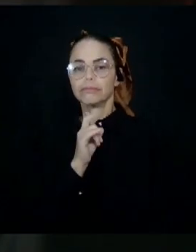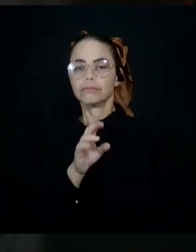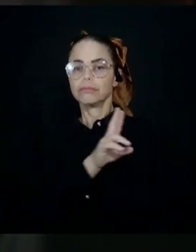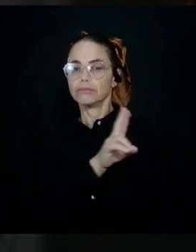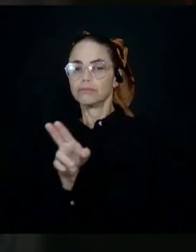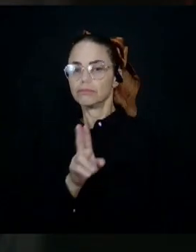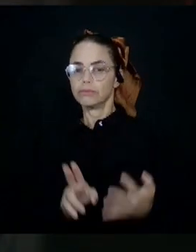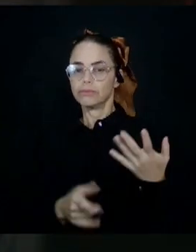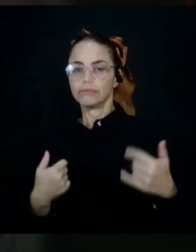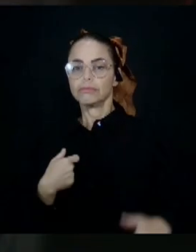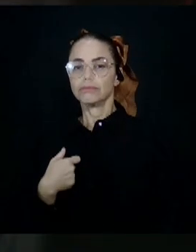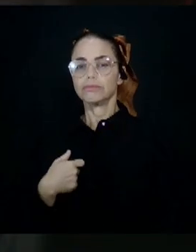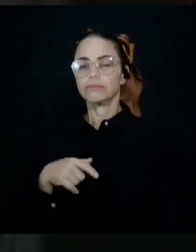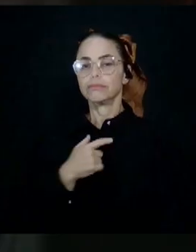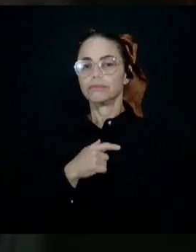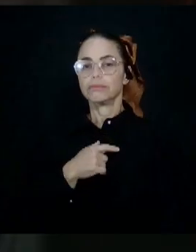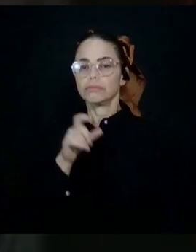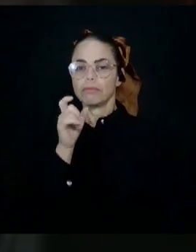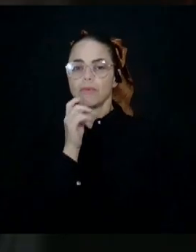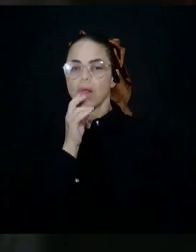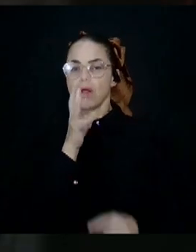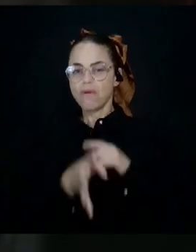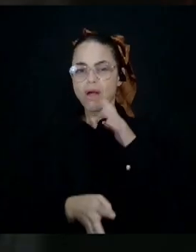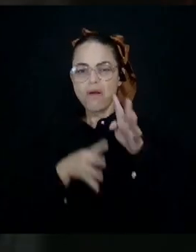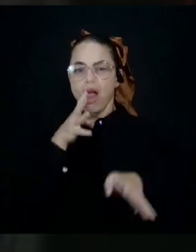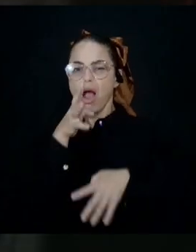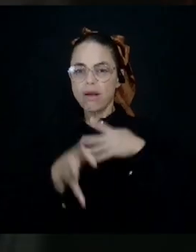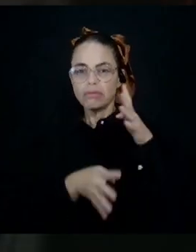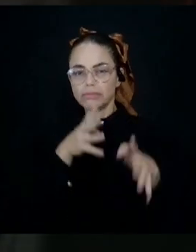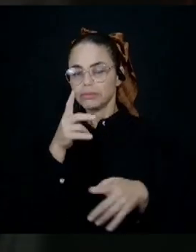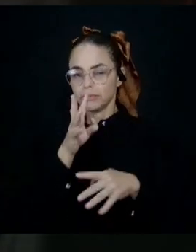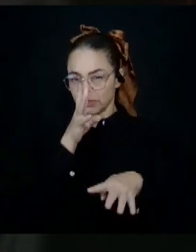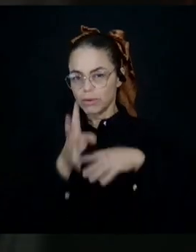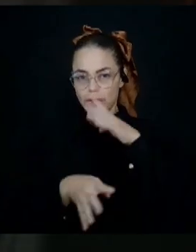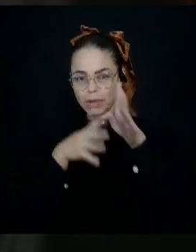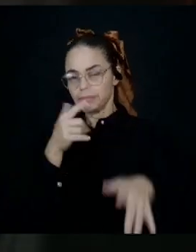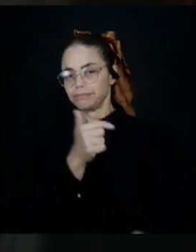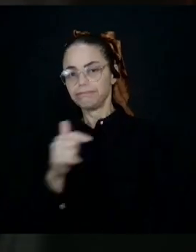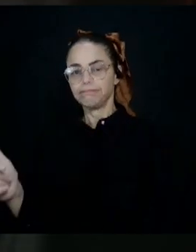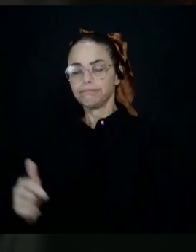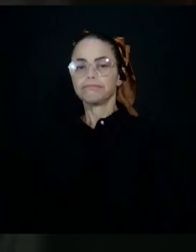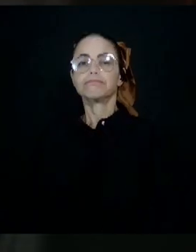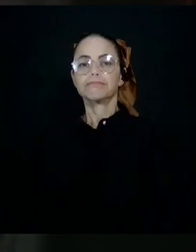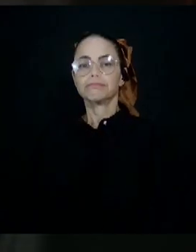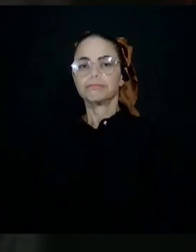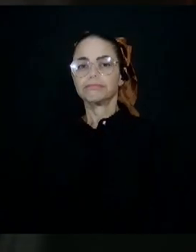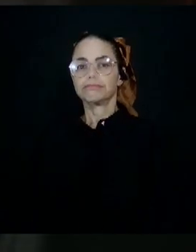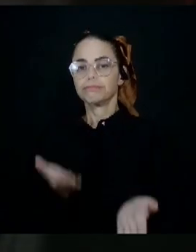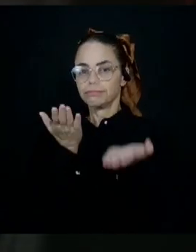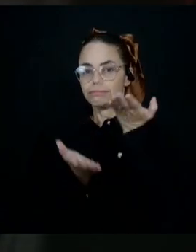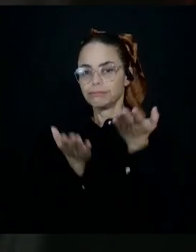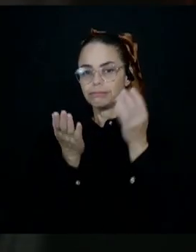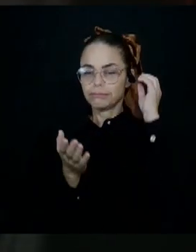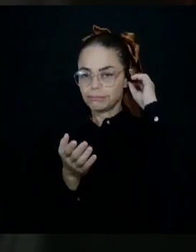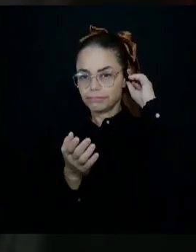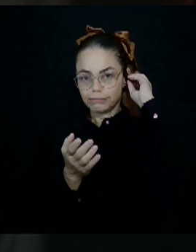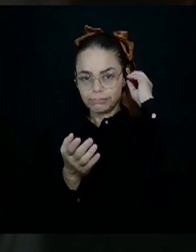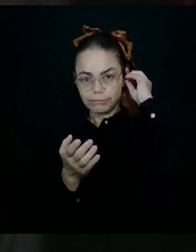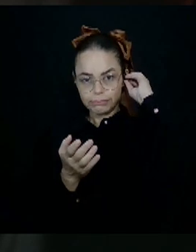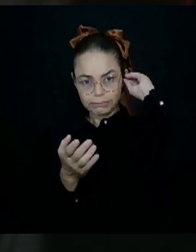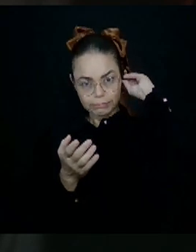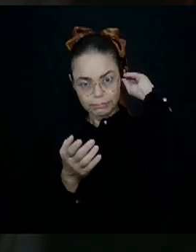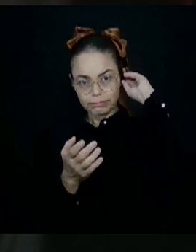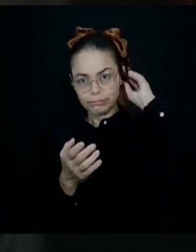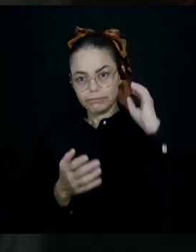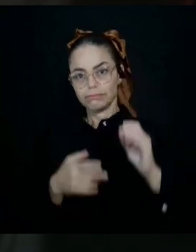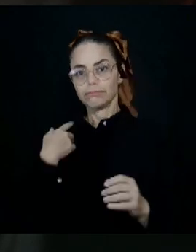tanta pessoa falar, se você não tiver aí um equilíbrio, né, você acaba se deixando rotular,